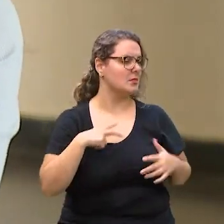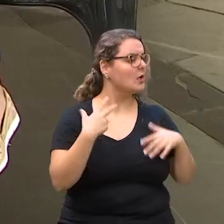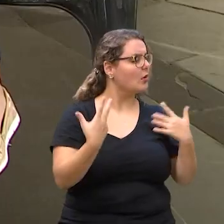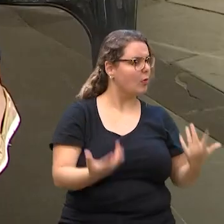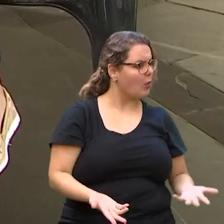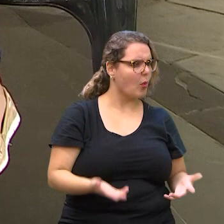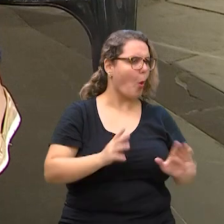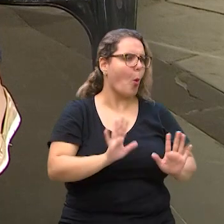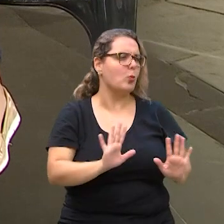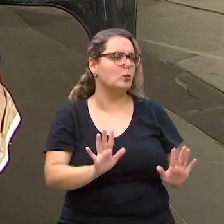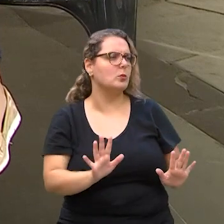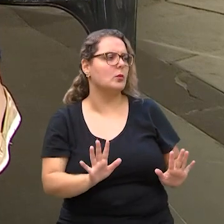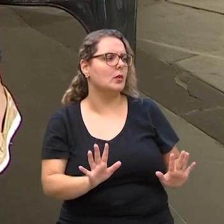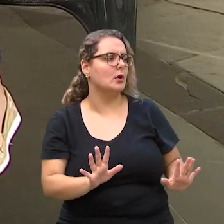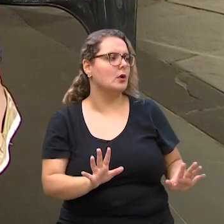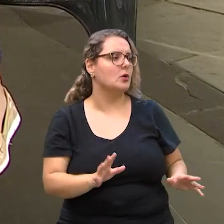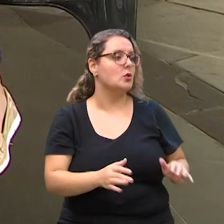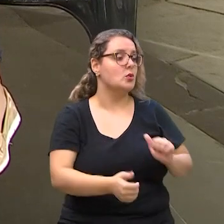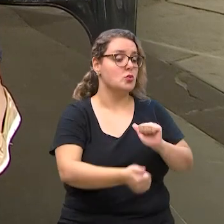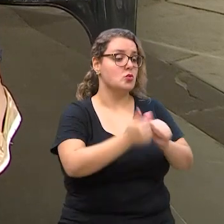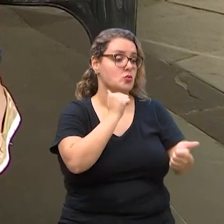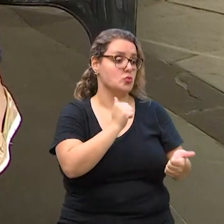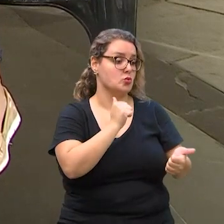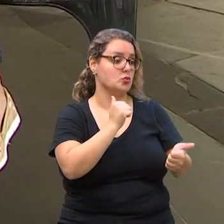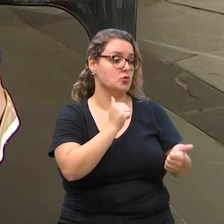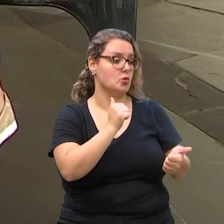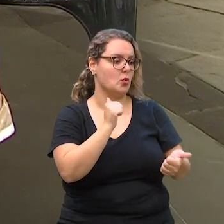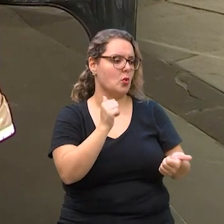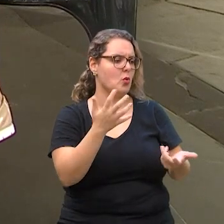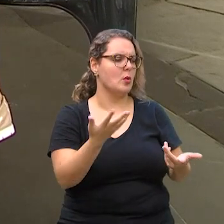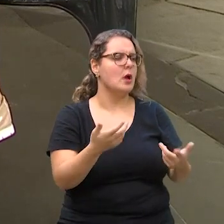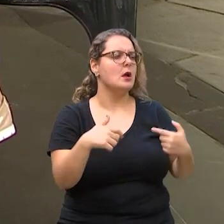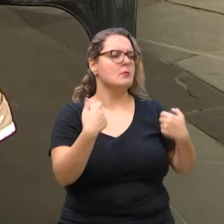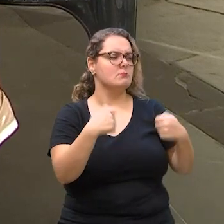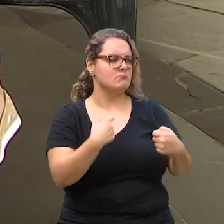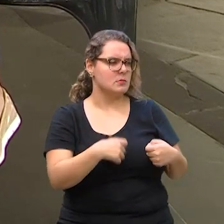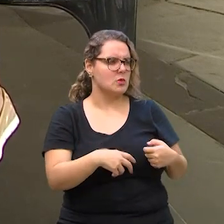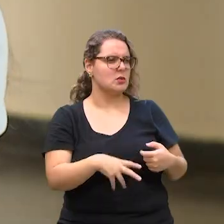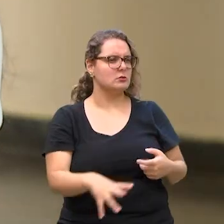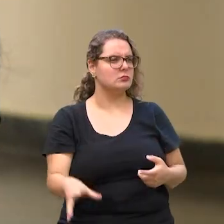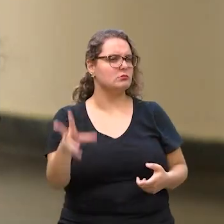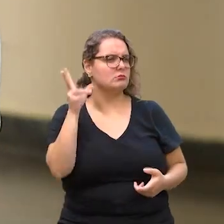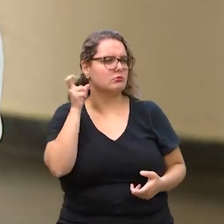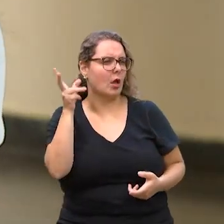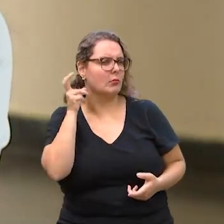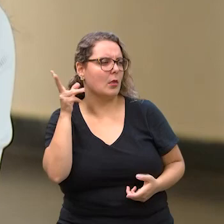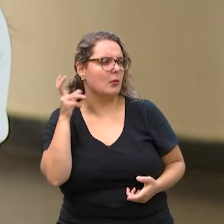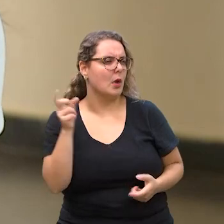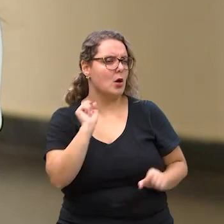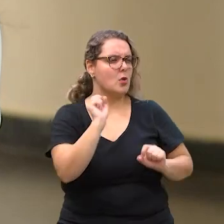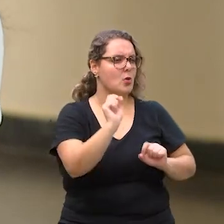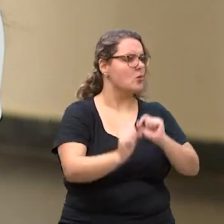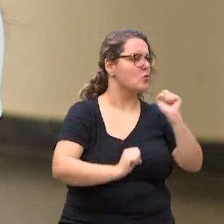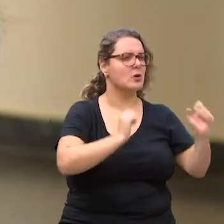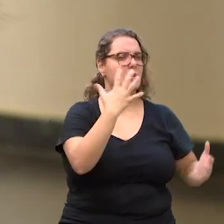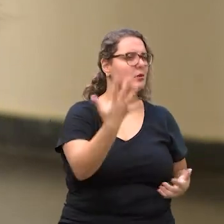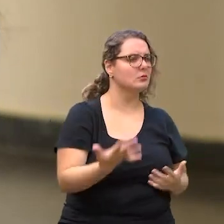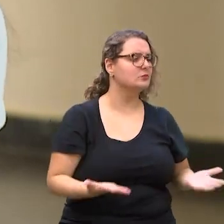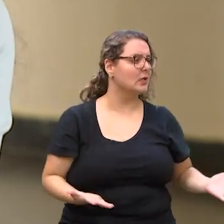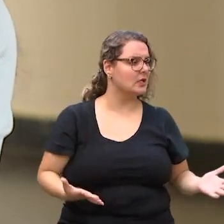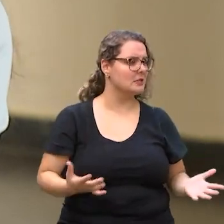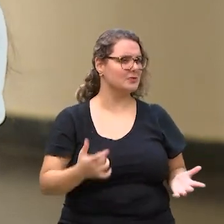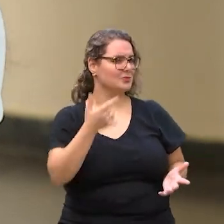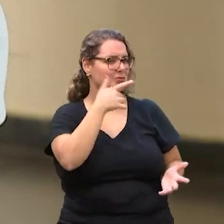pessoal. Ou não, ou esse jogo eu preciso que seja alguém que ajude a escutar o que os outros estão falando lá no campo que eu não